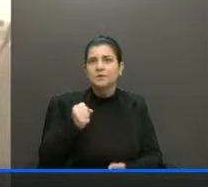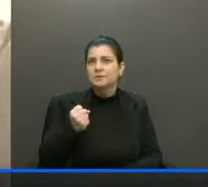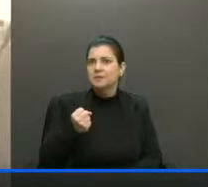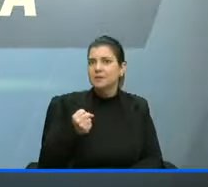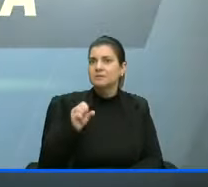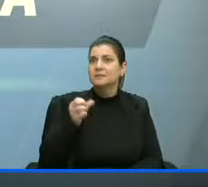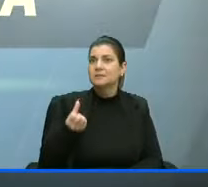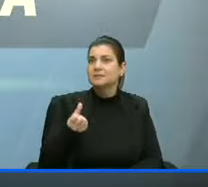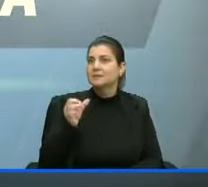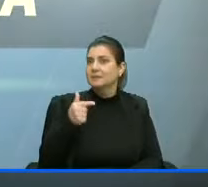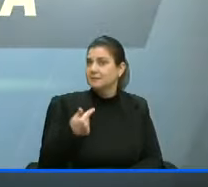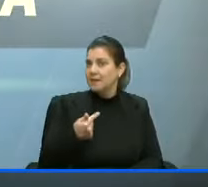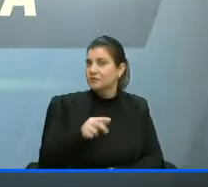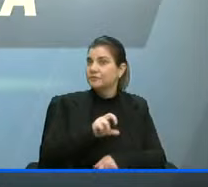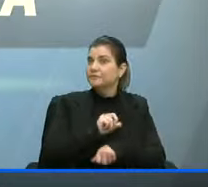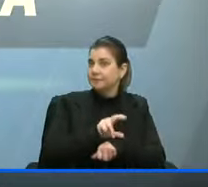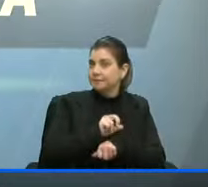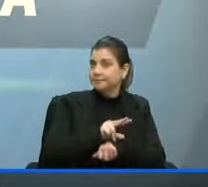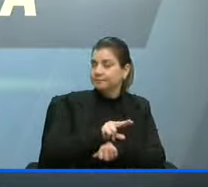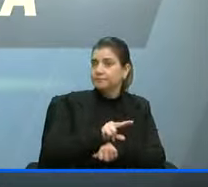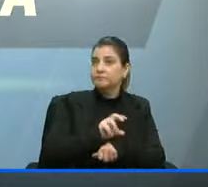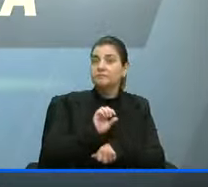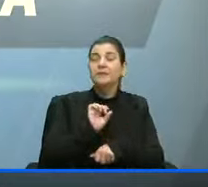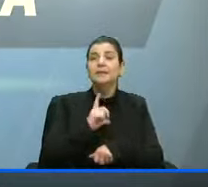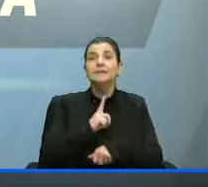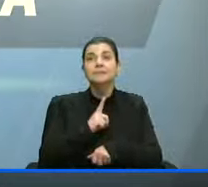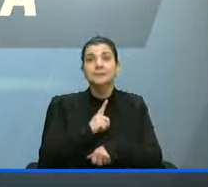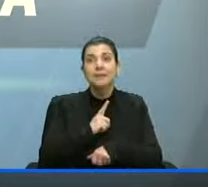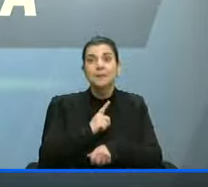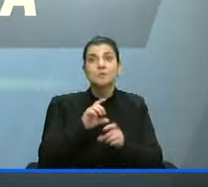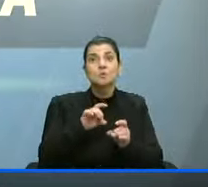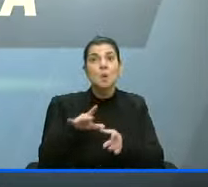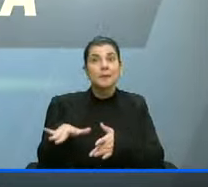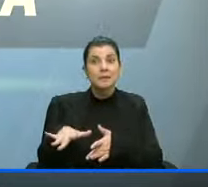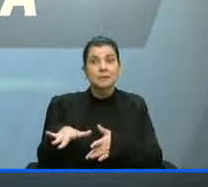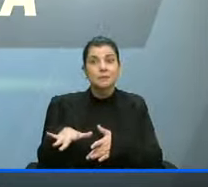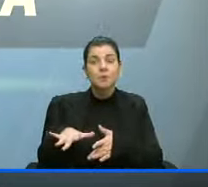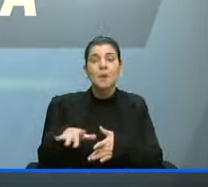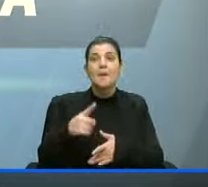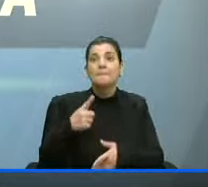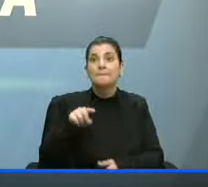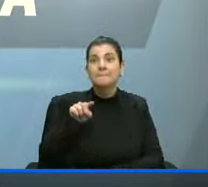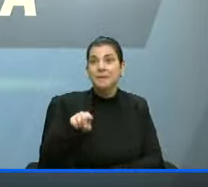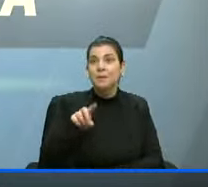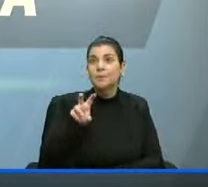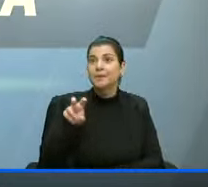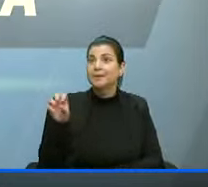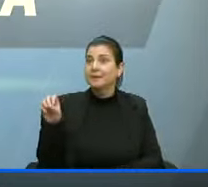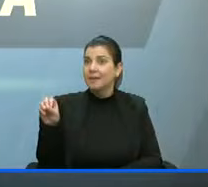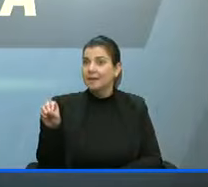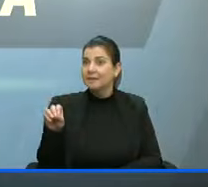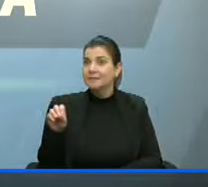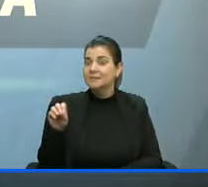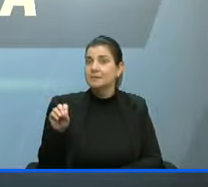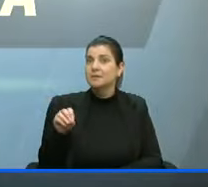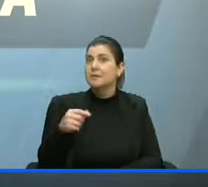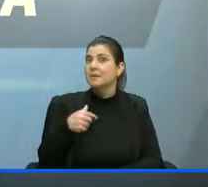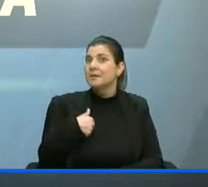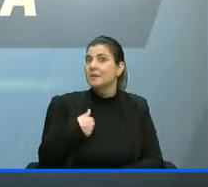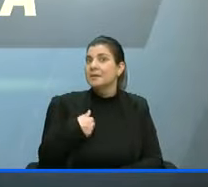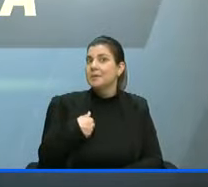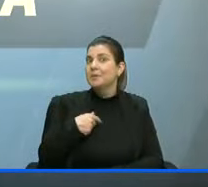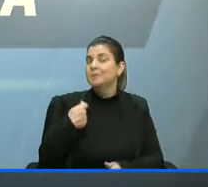8.677 vagas e temos agora sobrando 1.500. Eu não posso deixar de fazer a pergunta